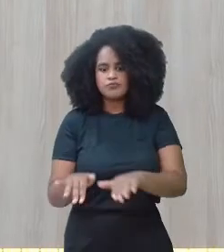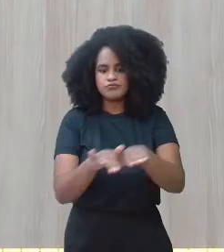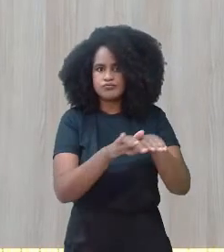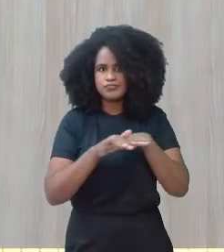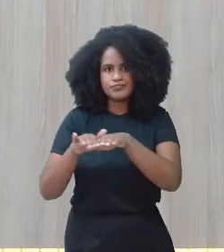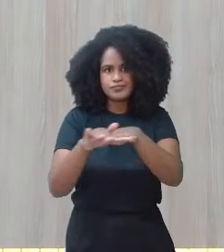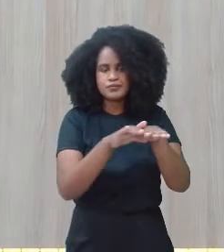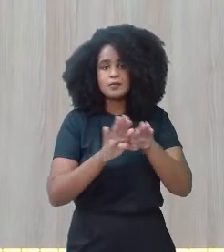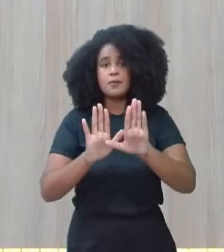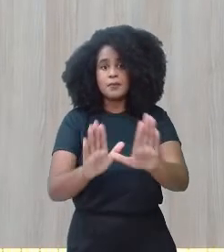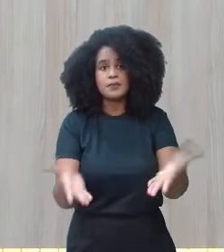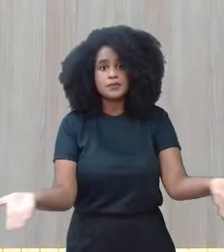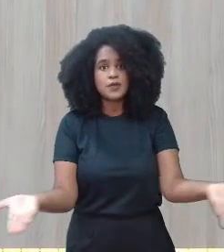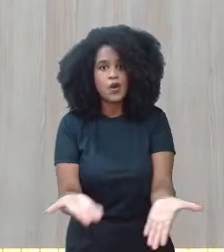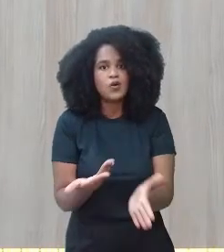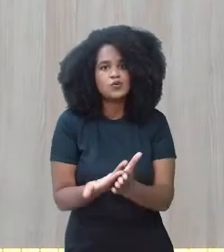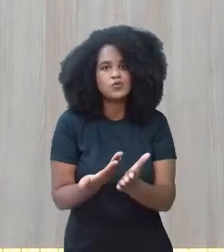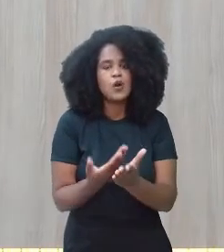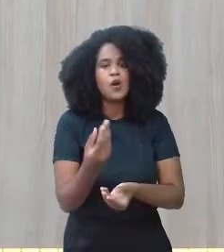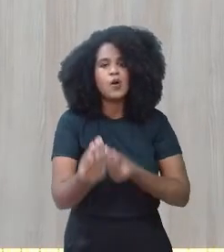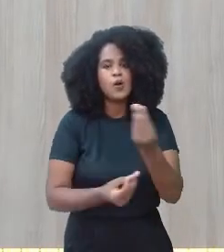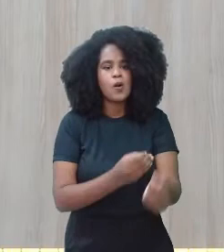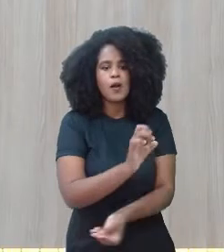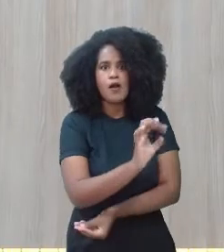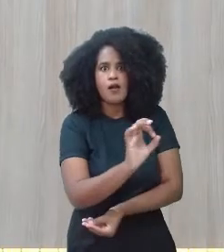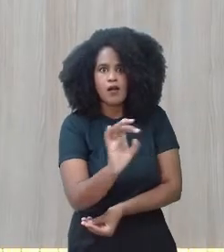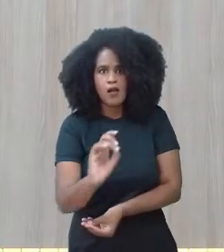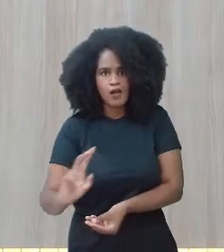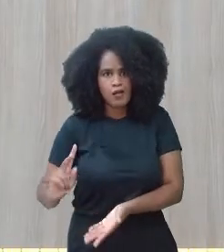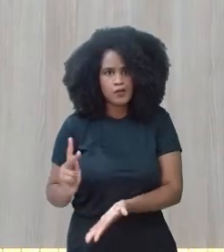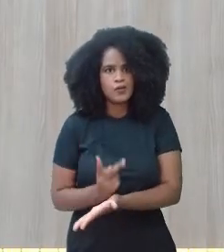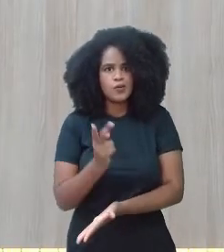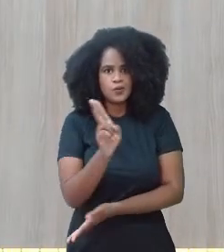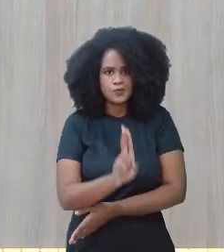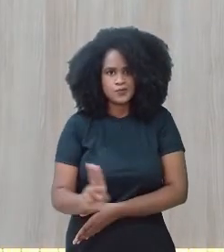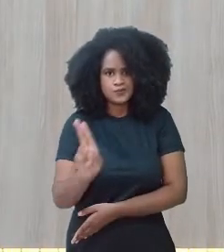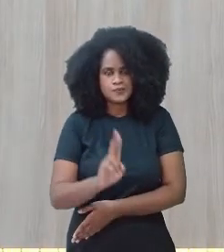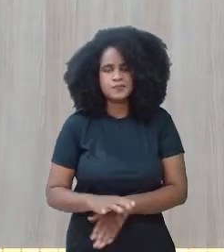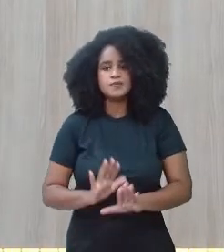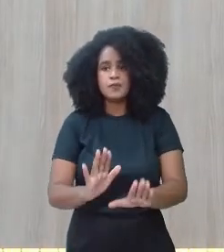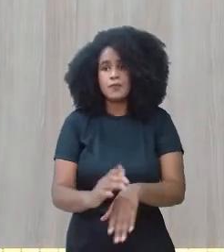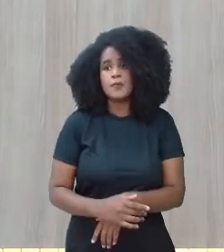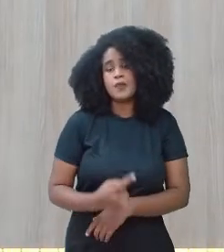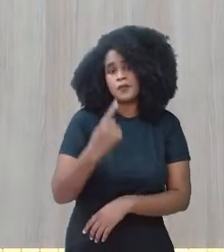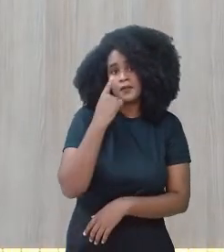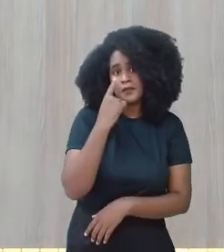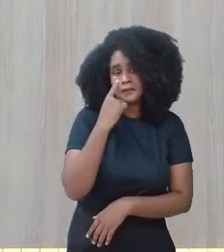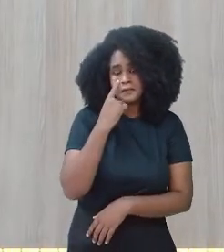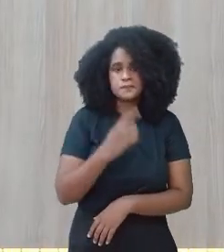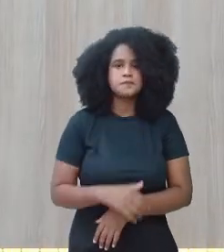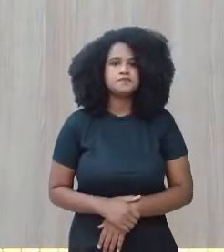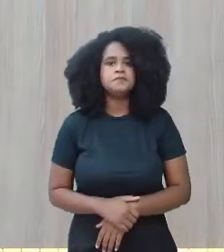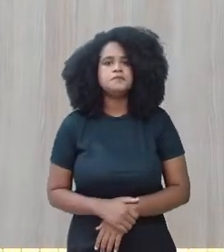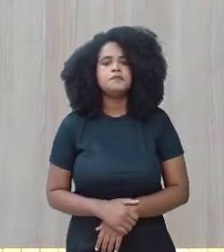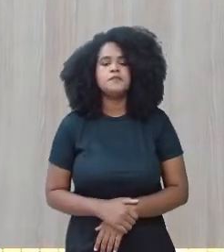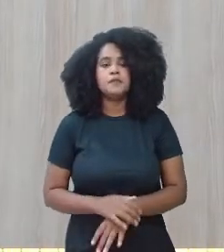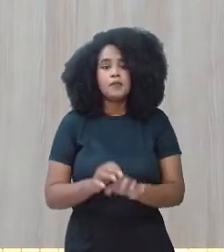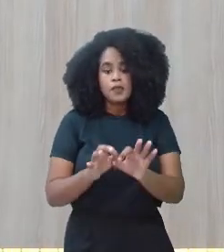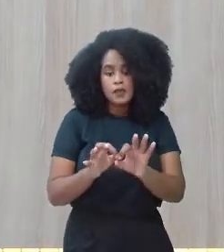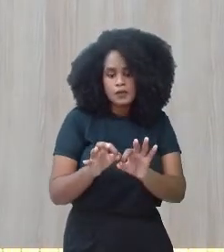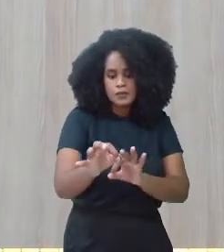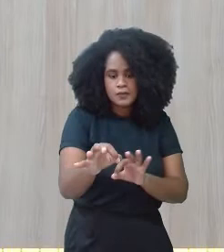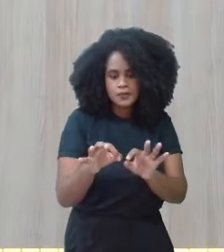é que elas se comportam uma em relação à outra, tá? Aqui a gente pode utilizar a ideia de medições, todas são